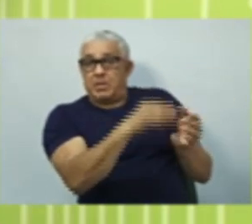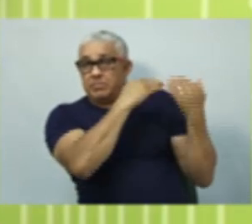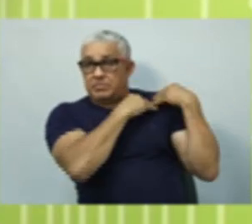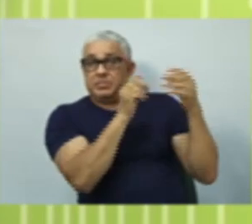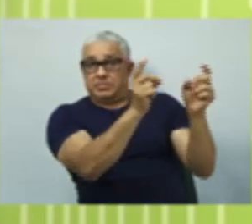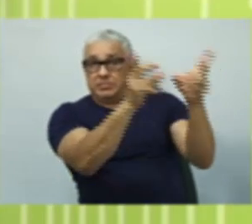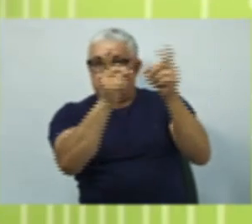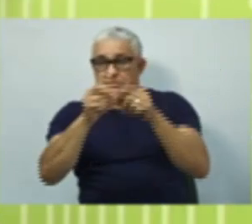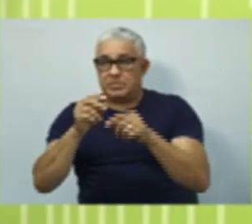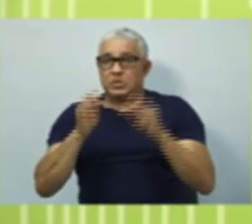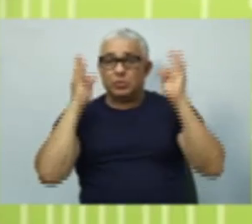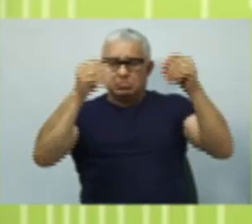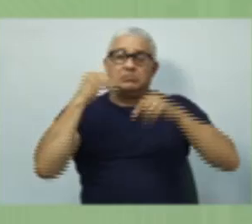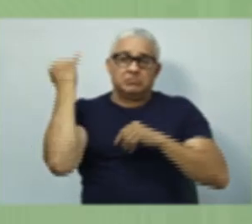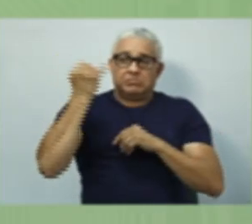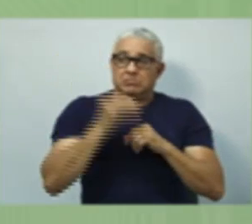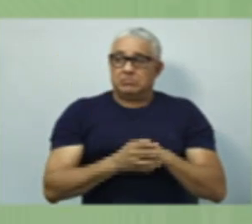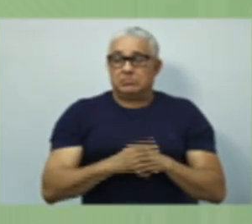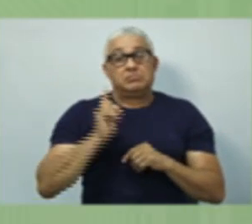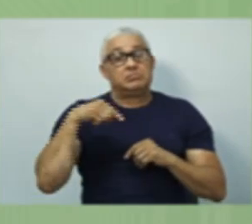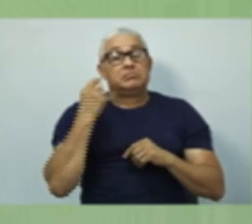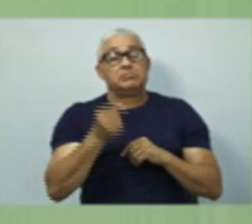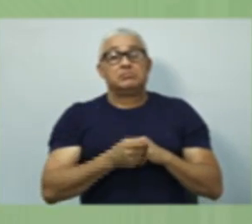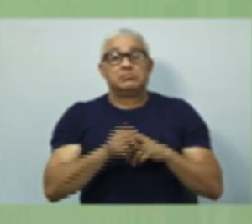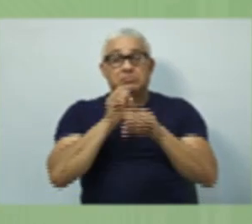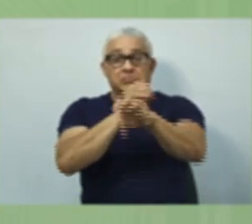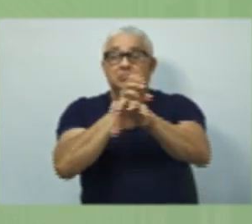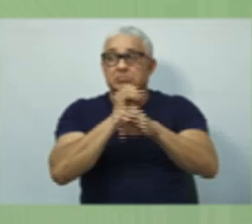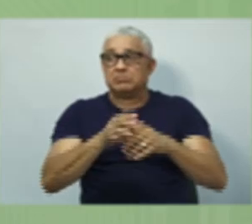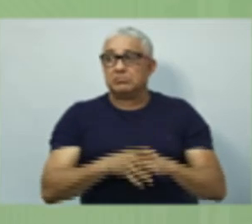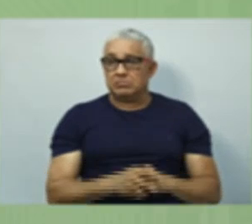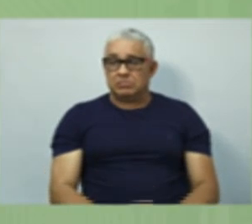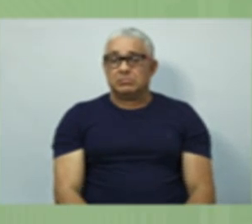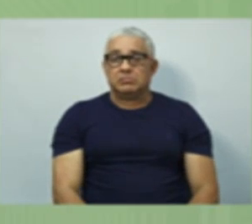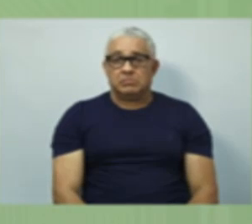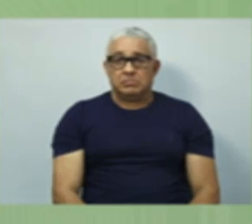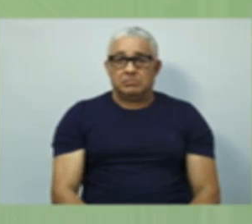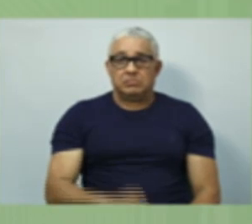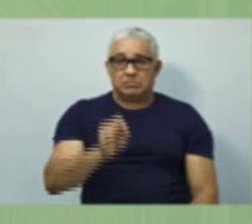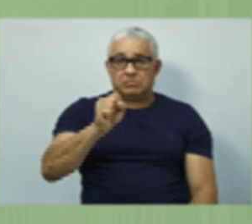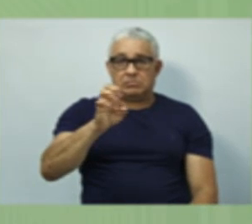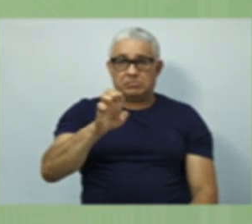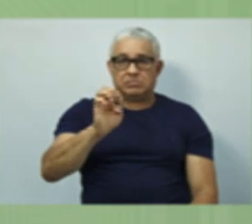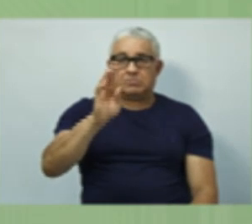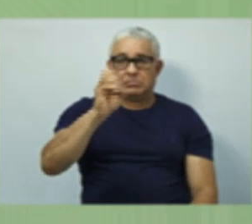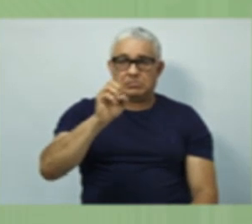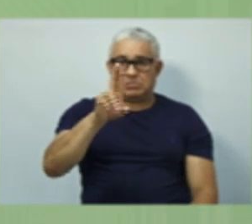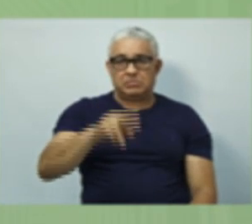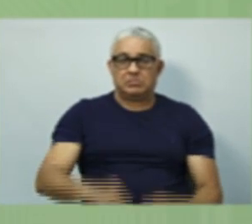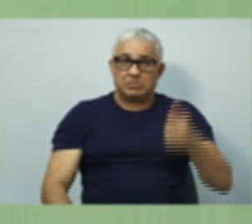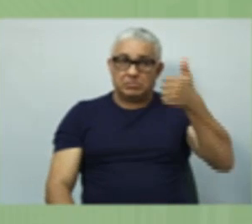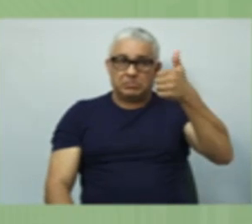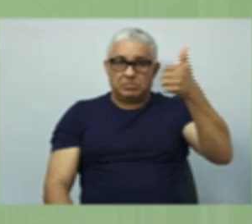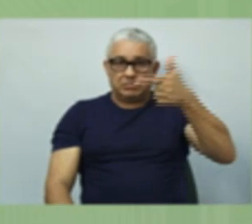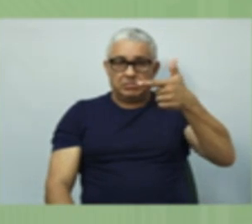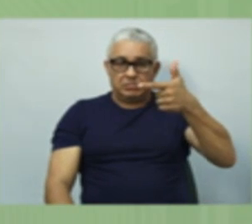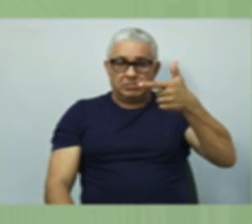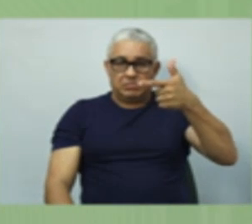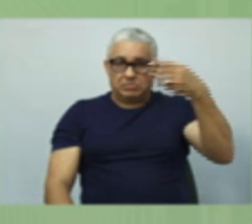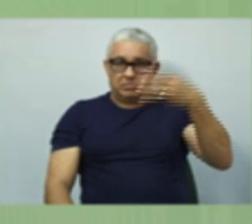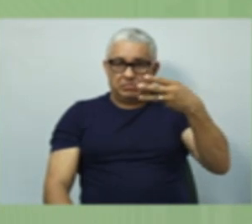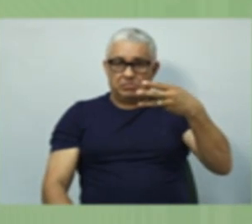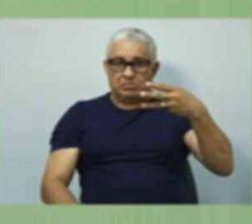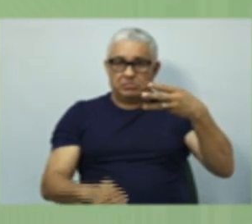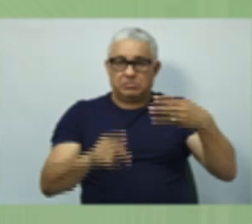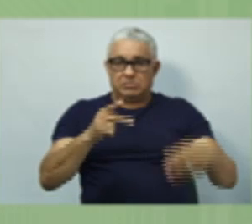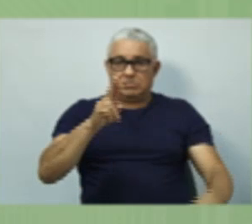questões é importante. Então aí nós falamos sobre os setores, tanto primário, secundário e